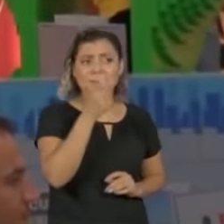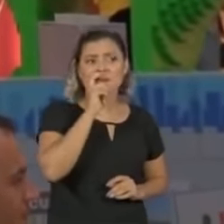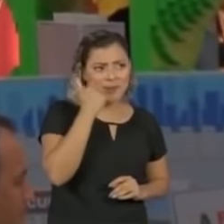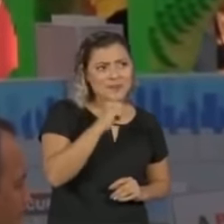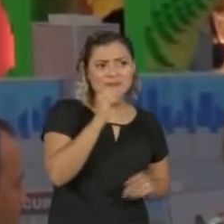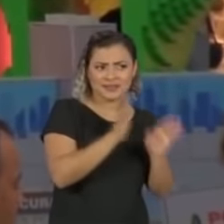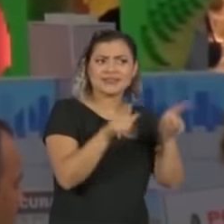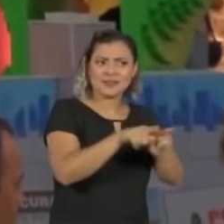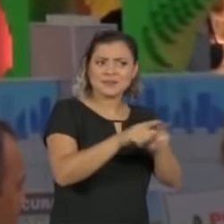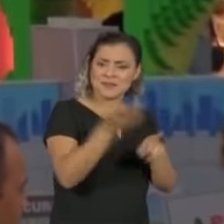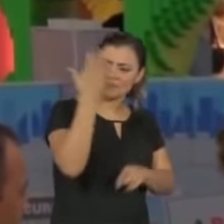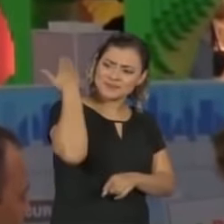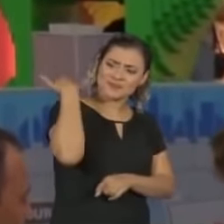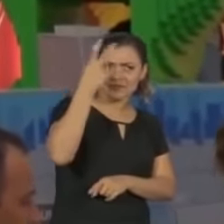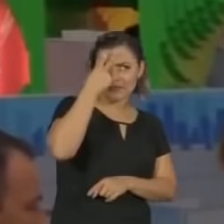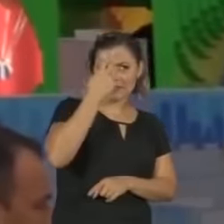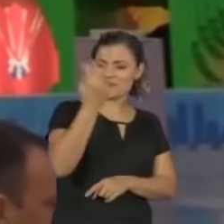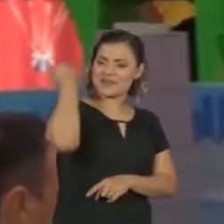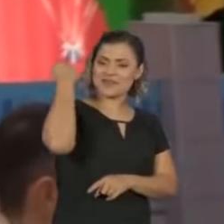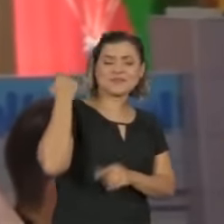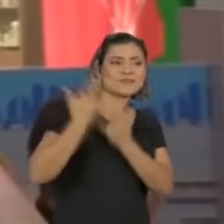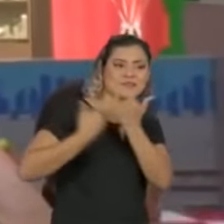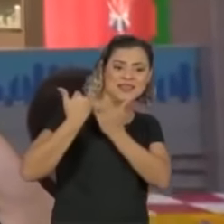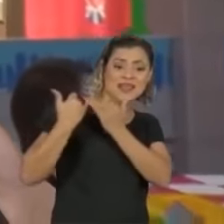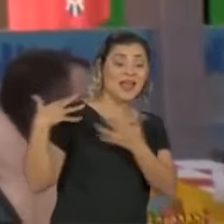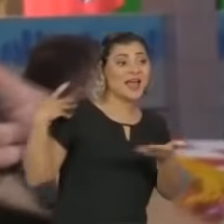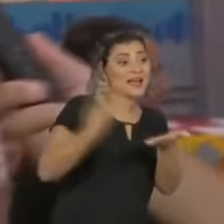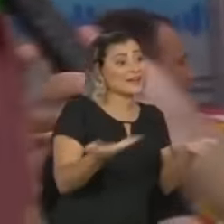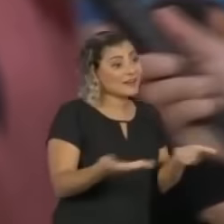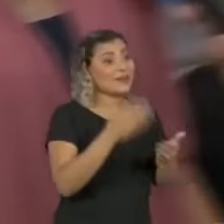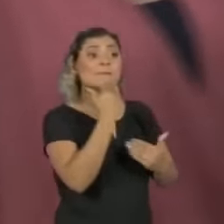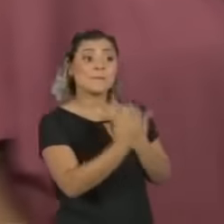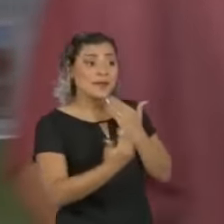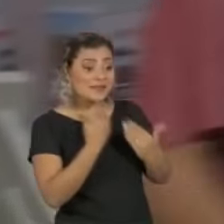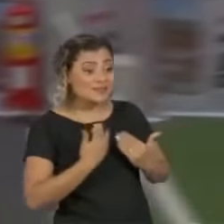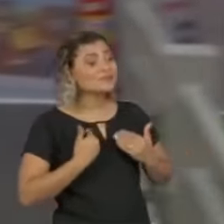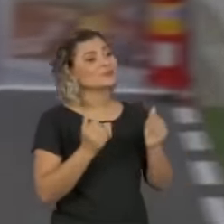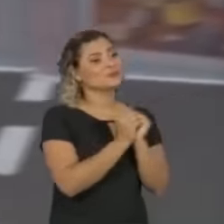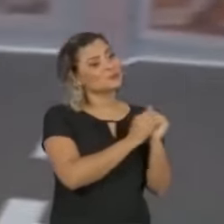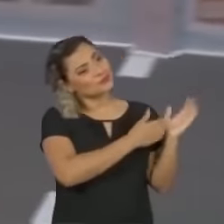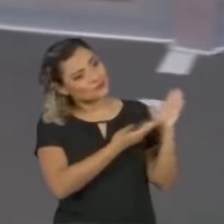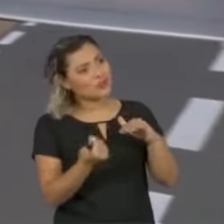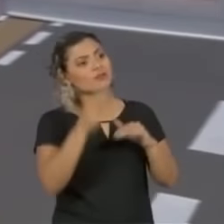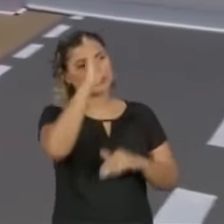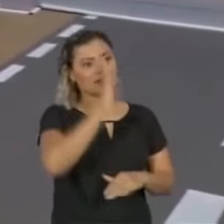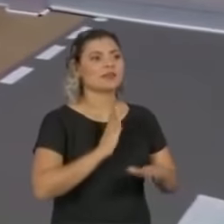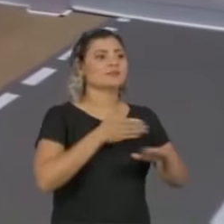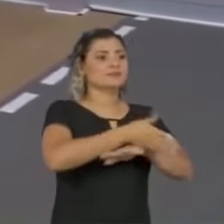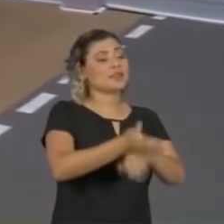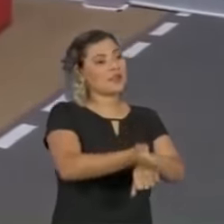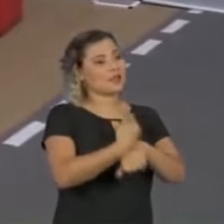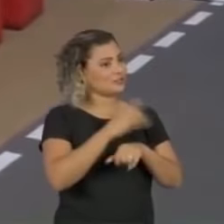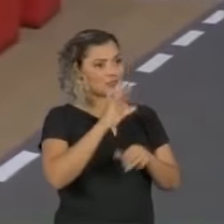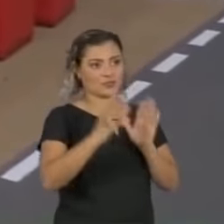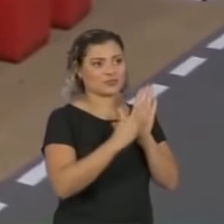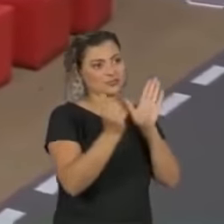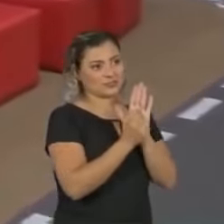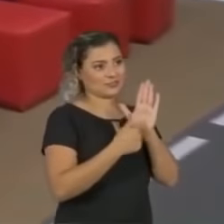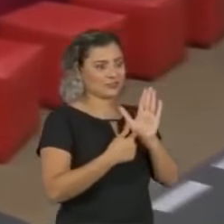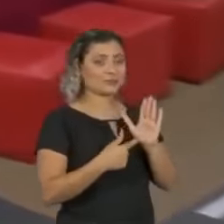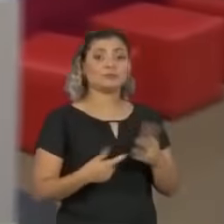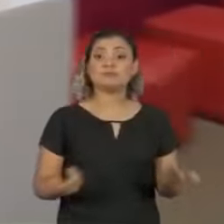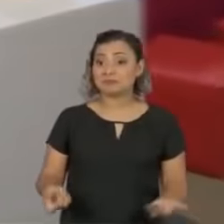também. Isso faz com que toda a família participe, não só as crianças pedem para vir, mas os pais também. Então é só chegar, é gratuito, antecipar. Eu percebi aqui tem mais